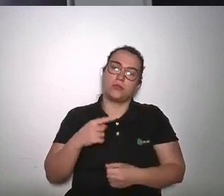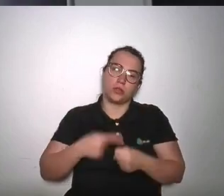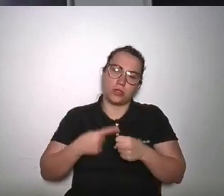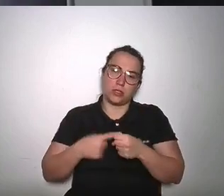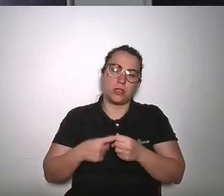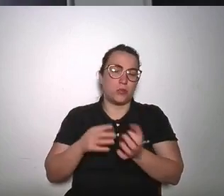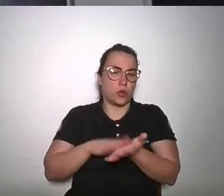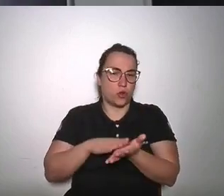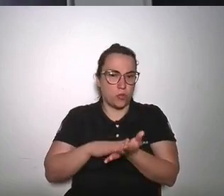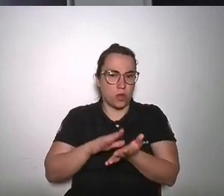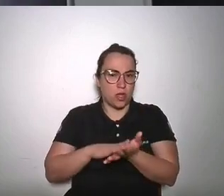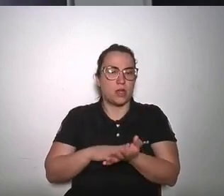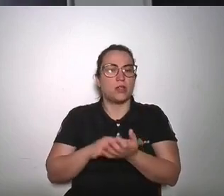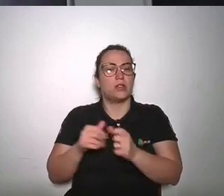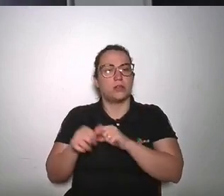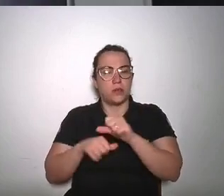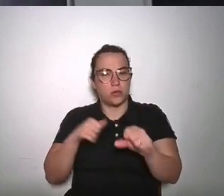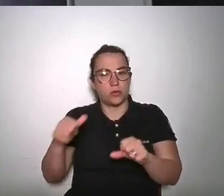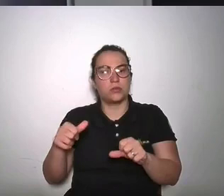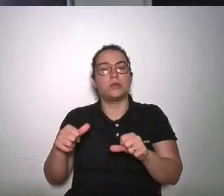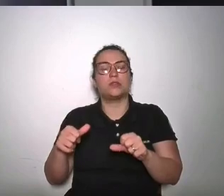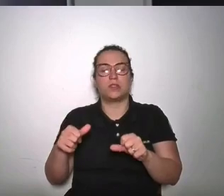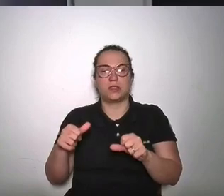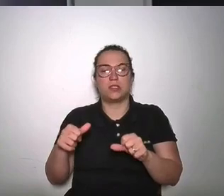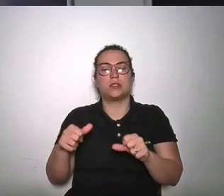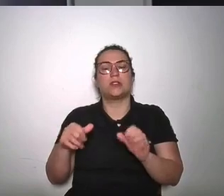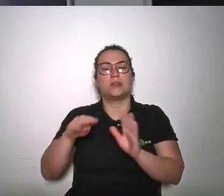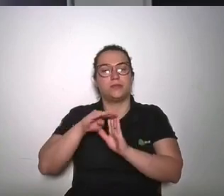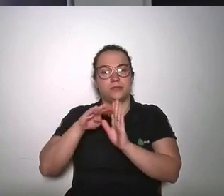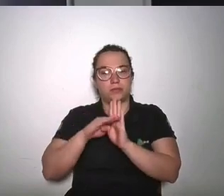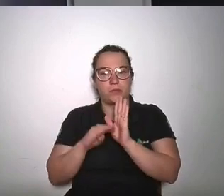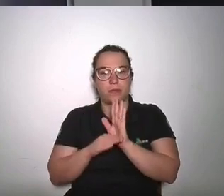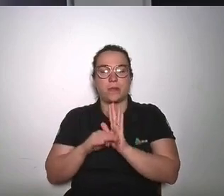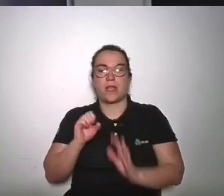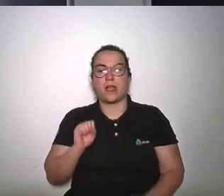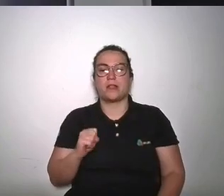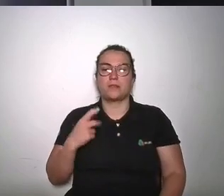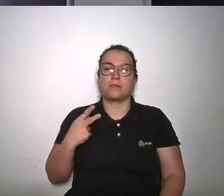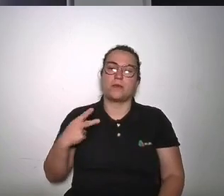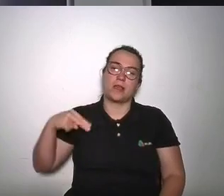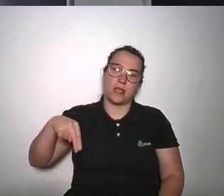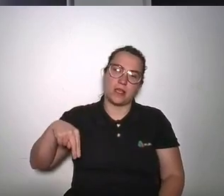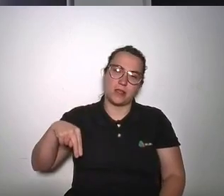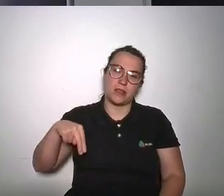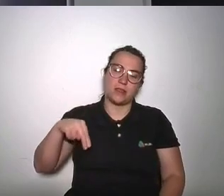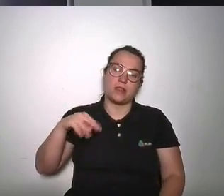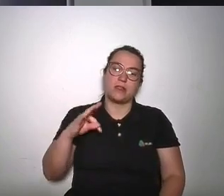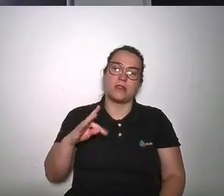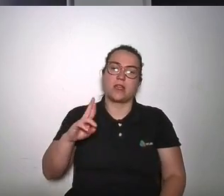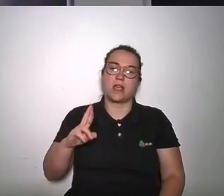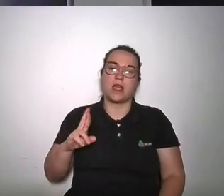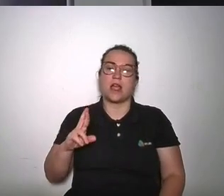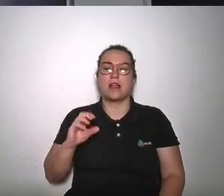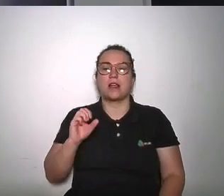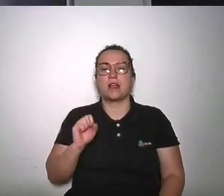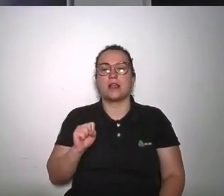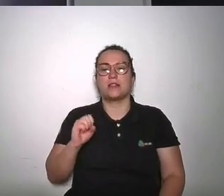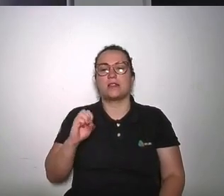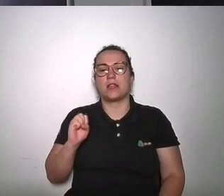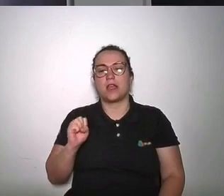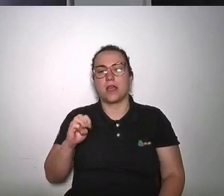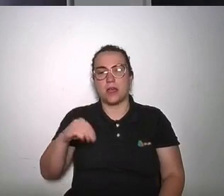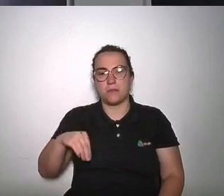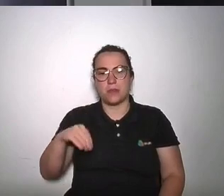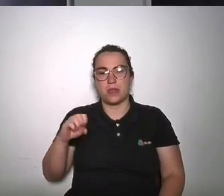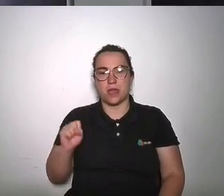receitas de transferência corrente, que são IPM, FPM, ITR, ICMS, ICMS